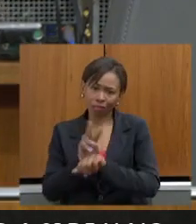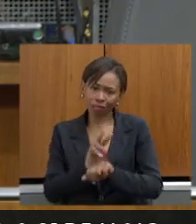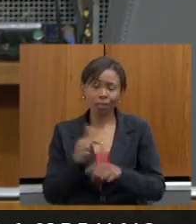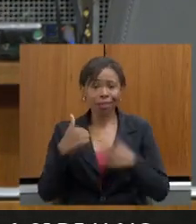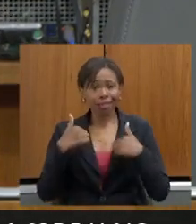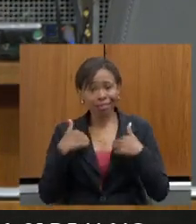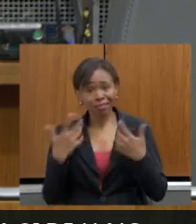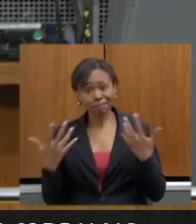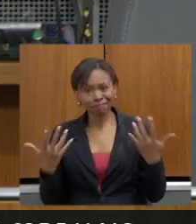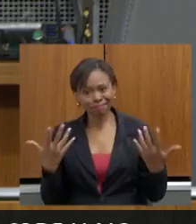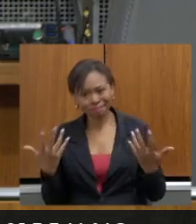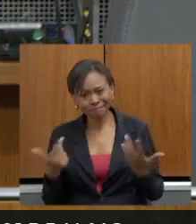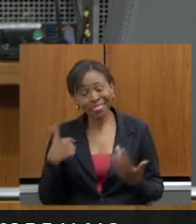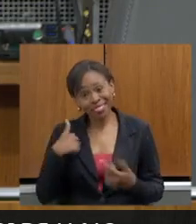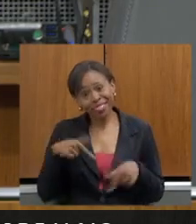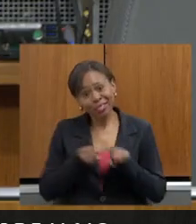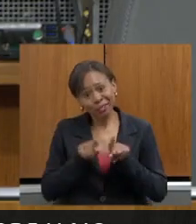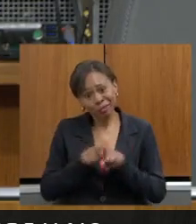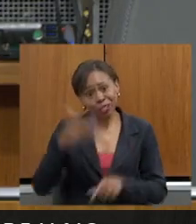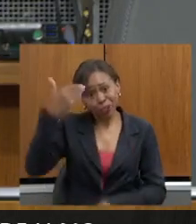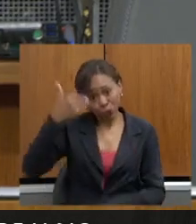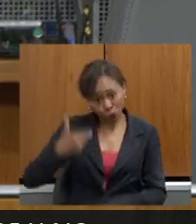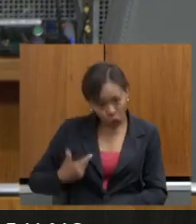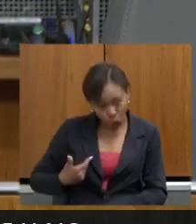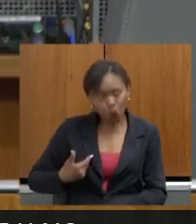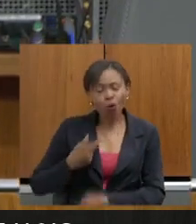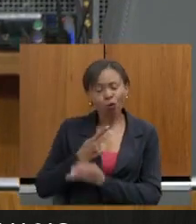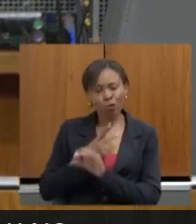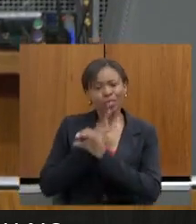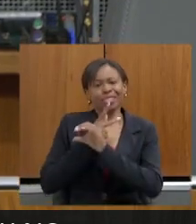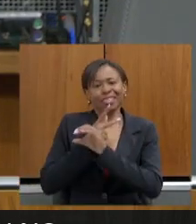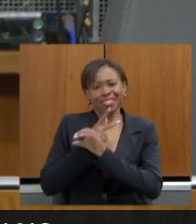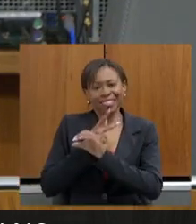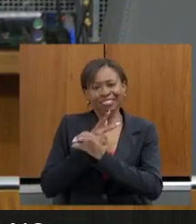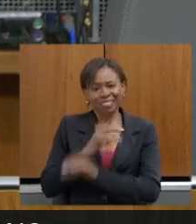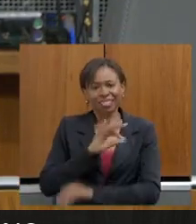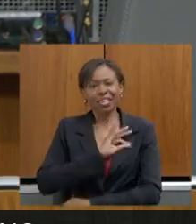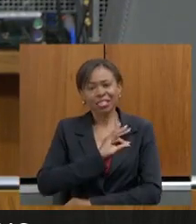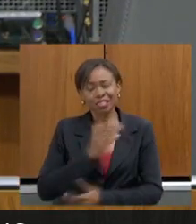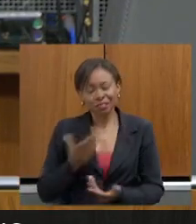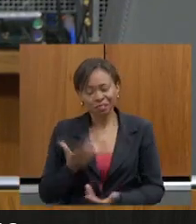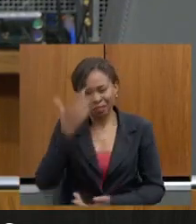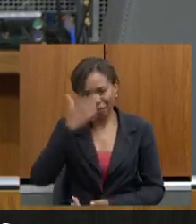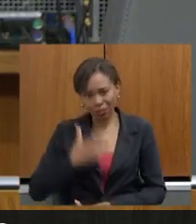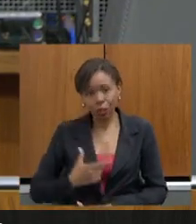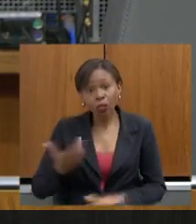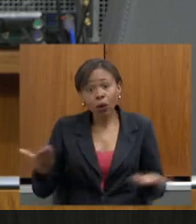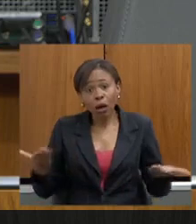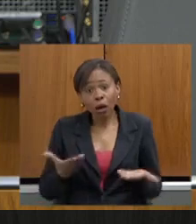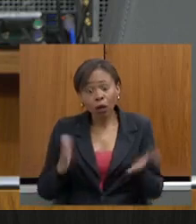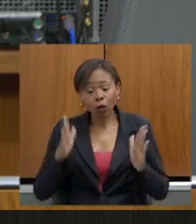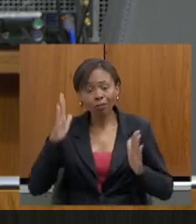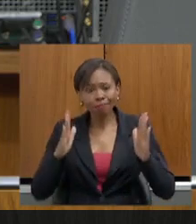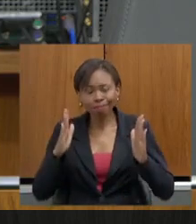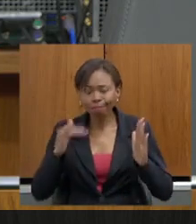suspeita para falar sou policial civil e para mim é um dos momentos mais importantes